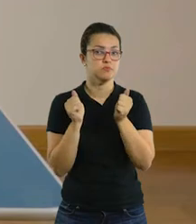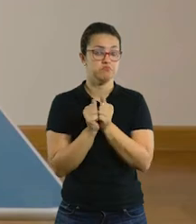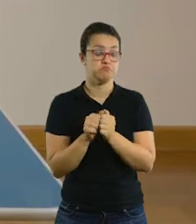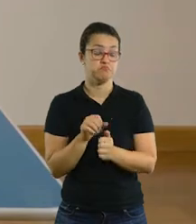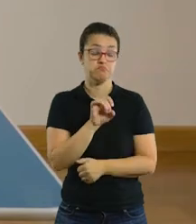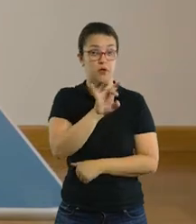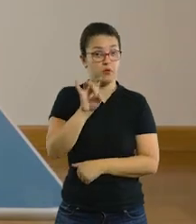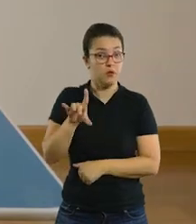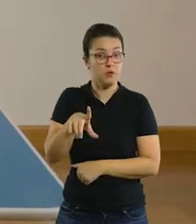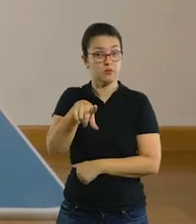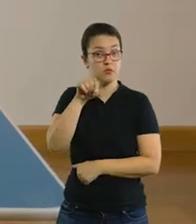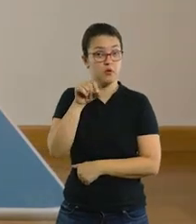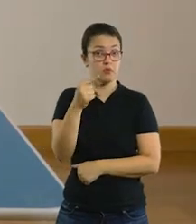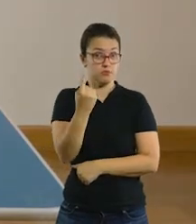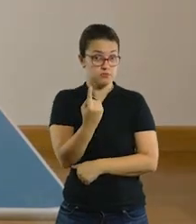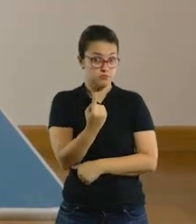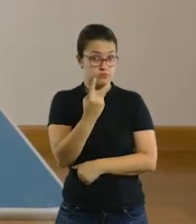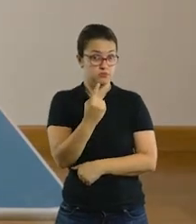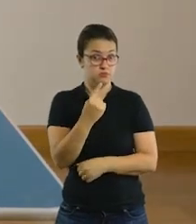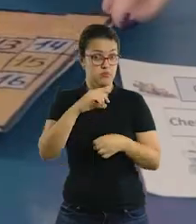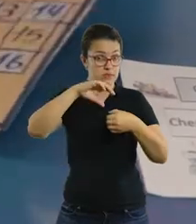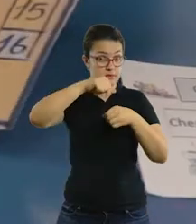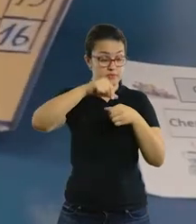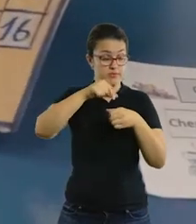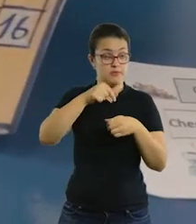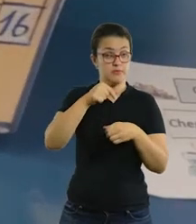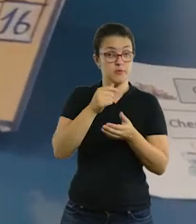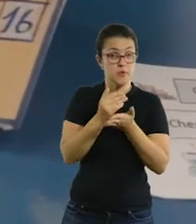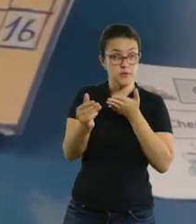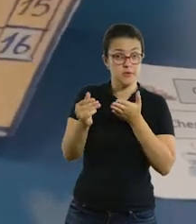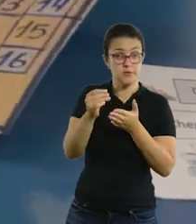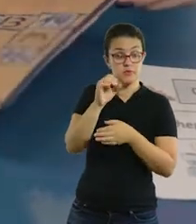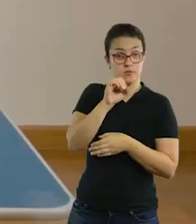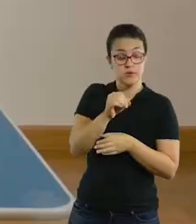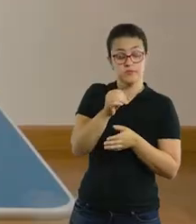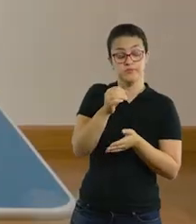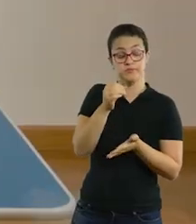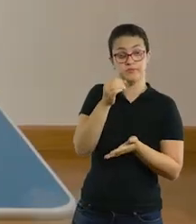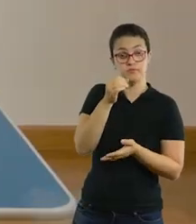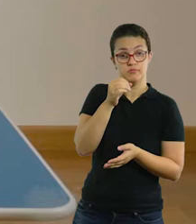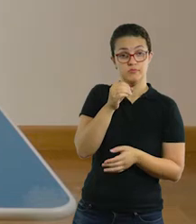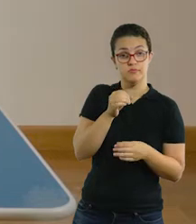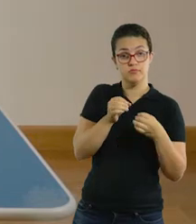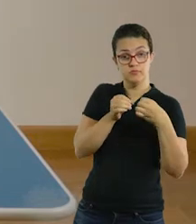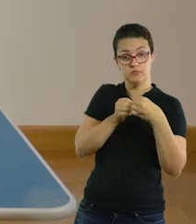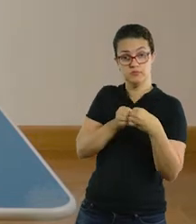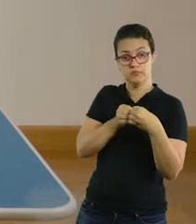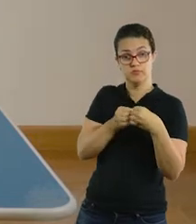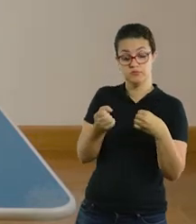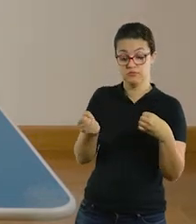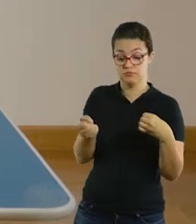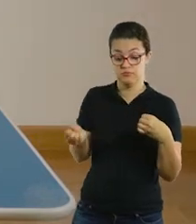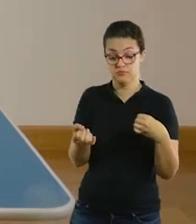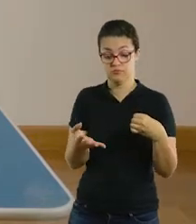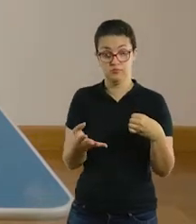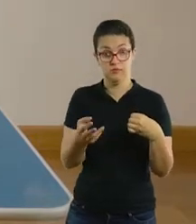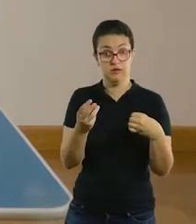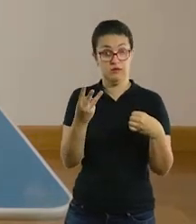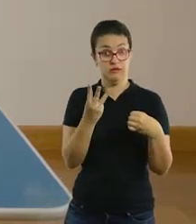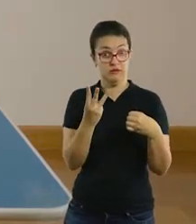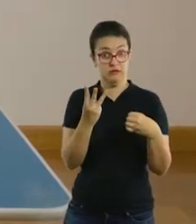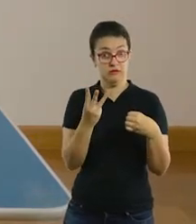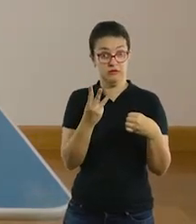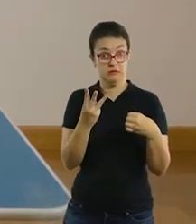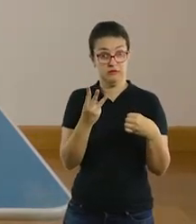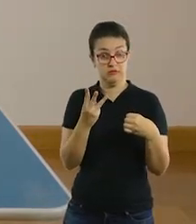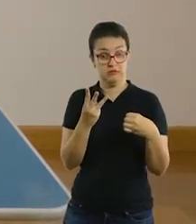uma tampinha para colocar na reta de largada. Você vai jogar o seu dadinho, 3. Aí